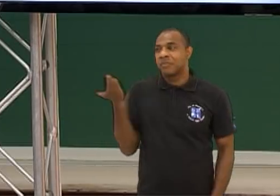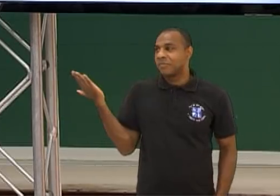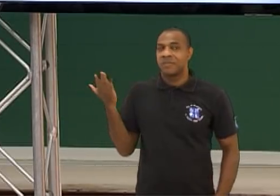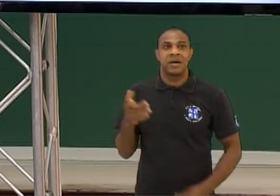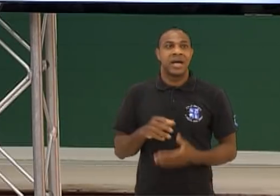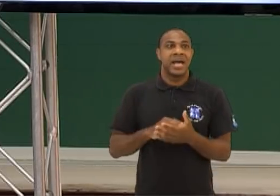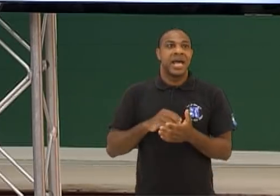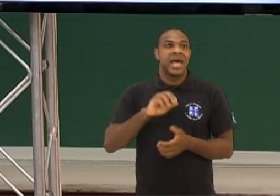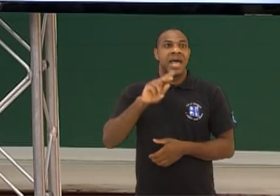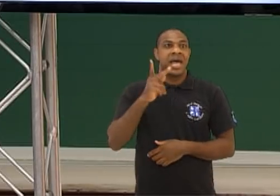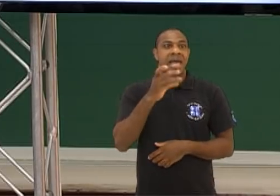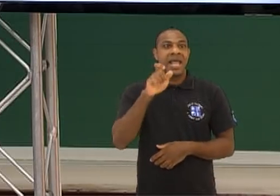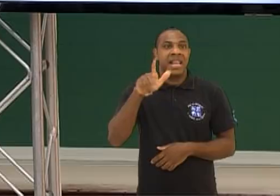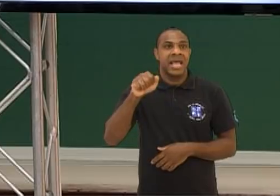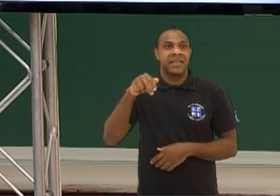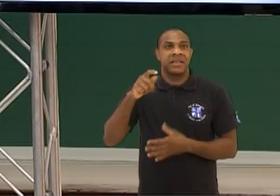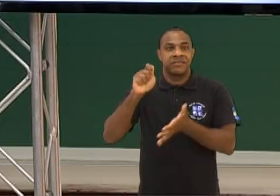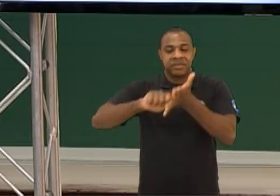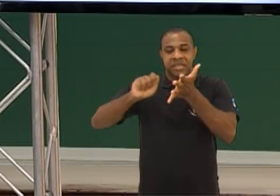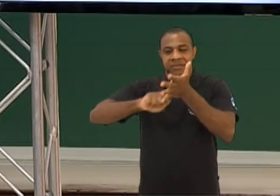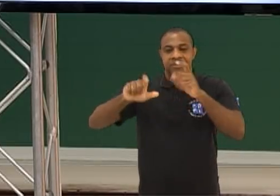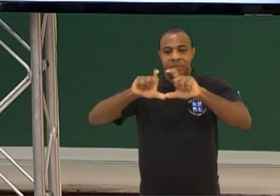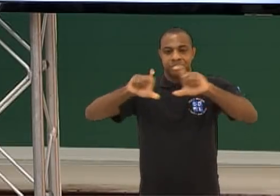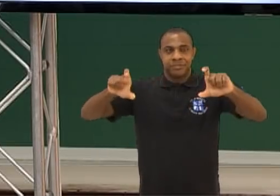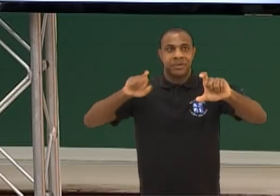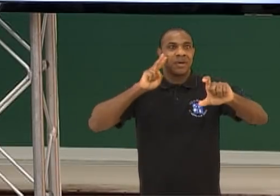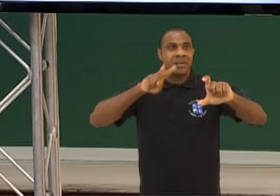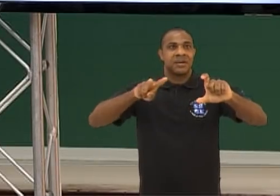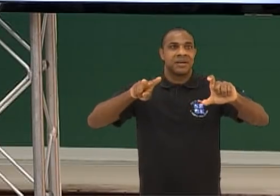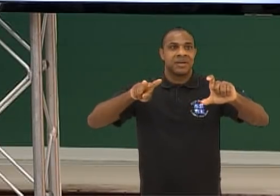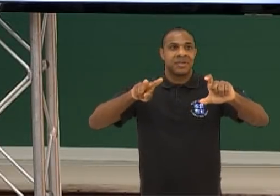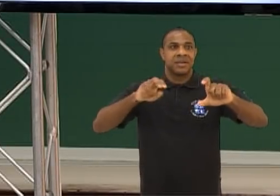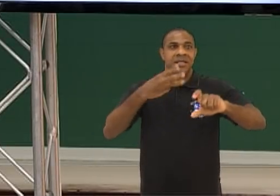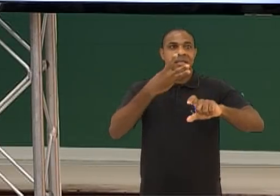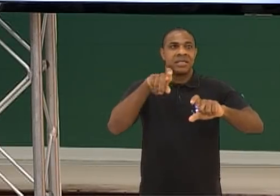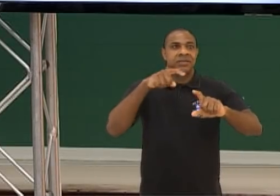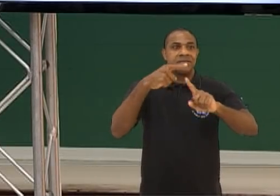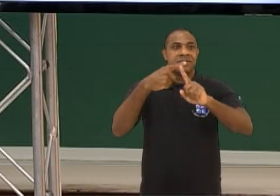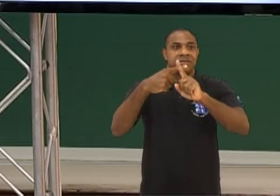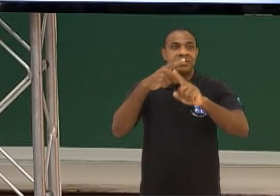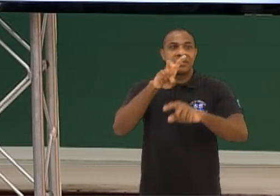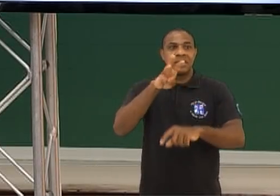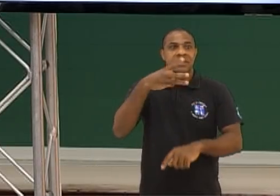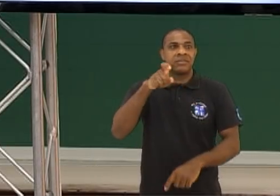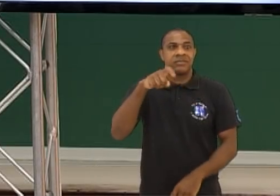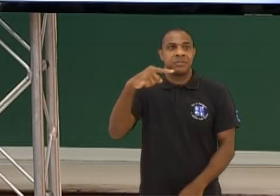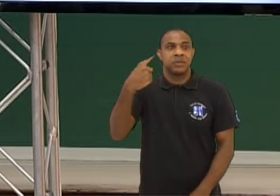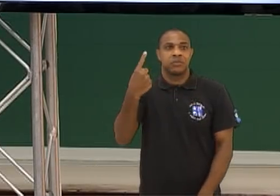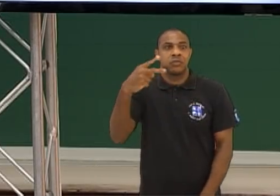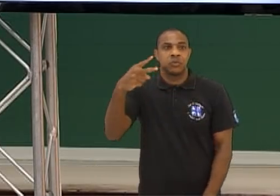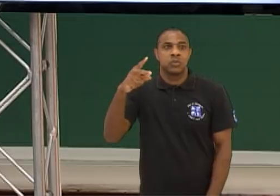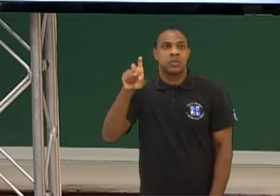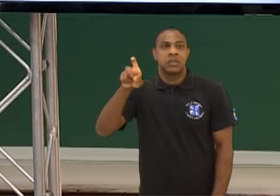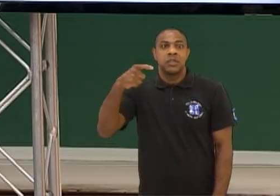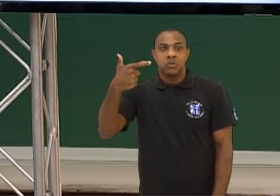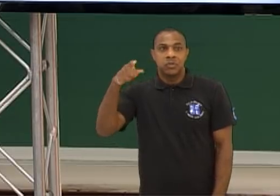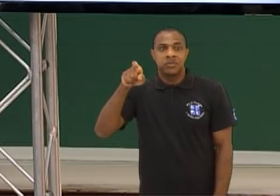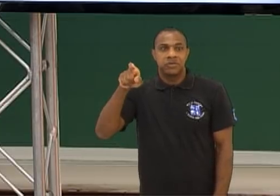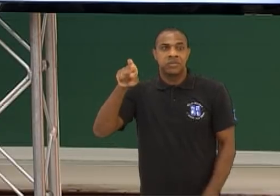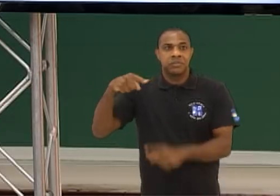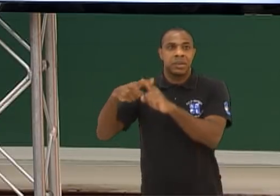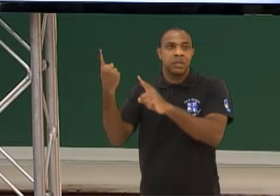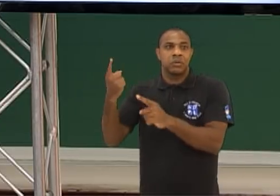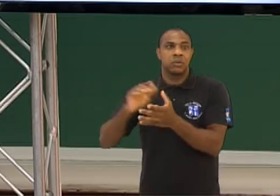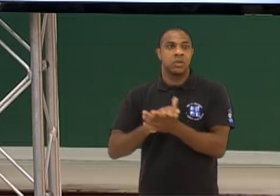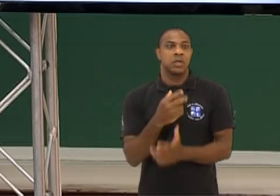escreveu. 3x menos 1 igual a 2x mais 1. 2x menos y igual a 10 menos y. Ela escreveu duas equações.